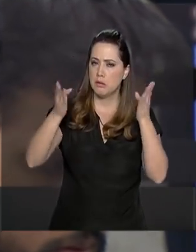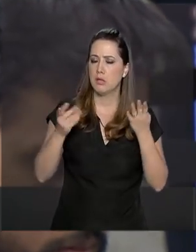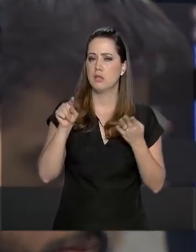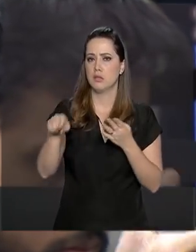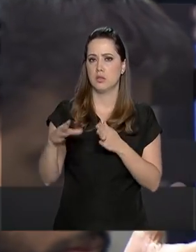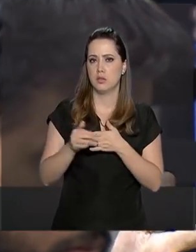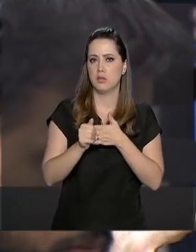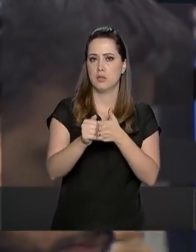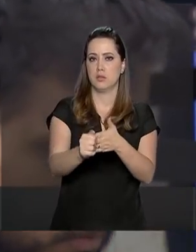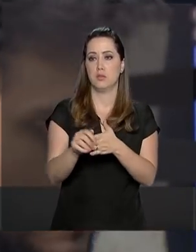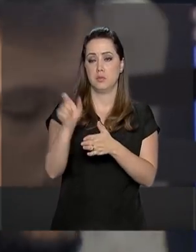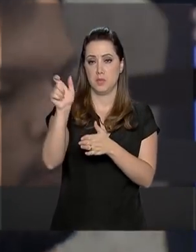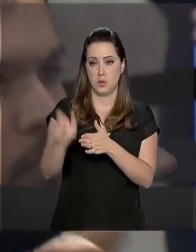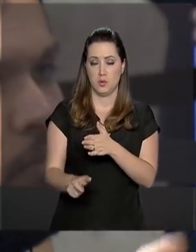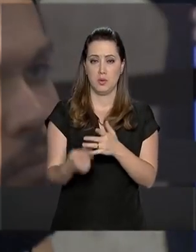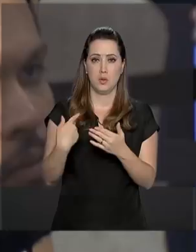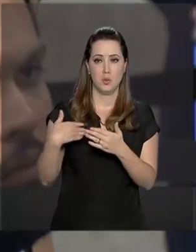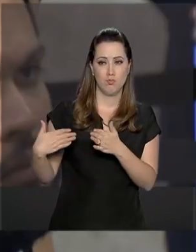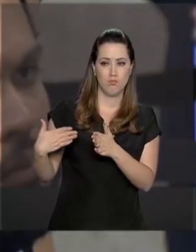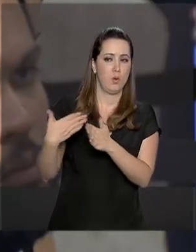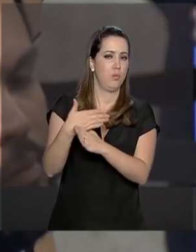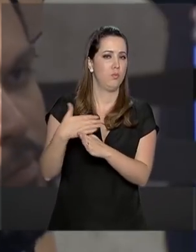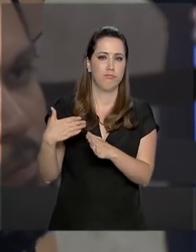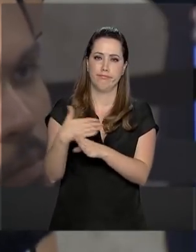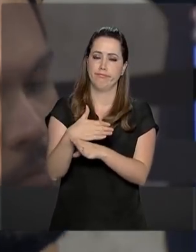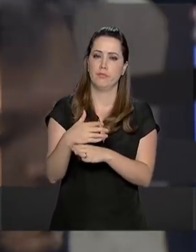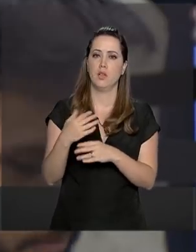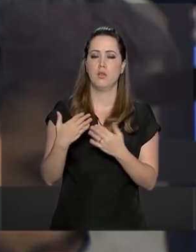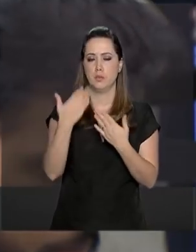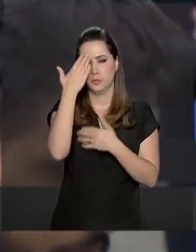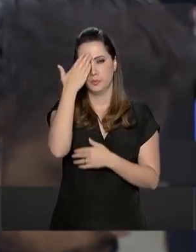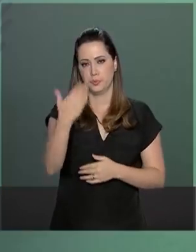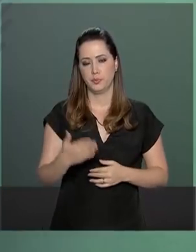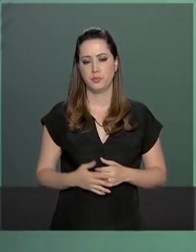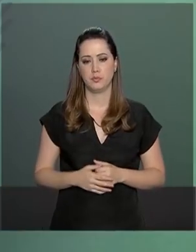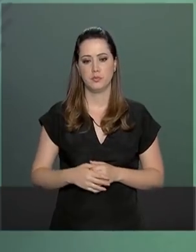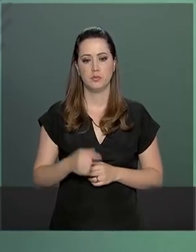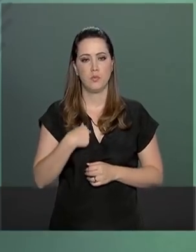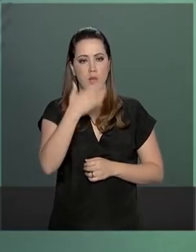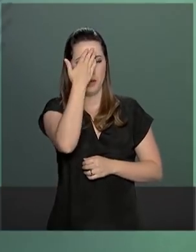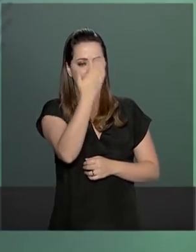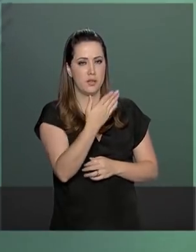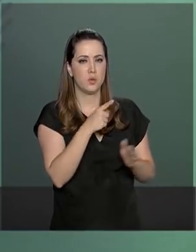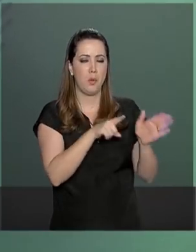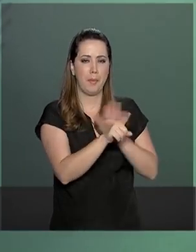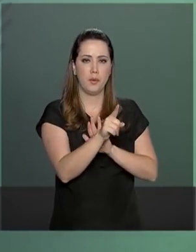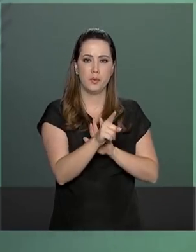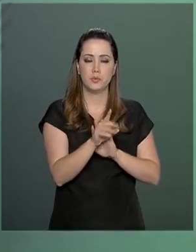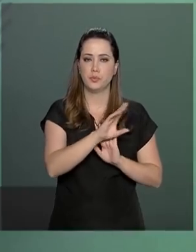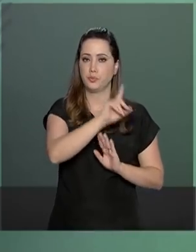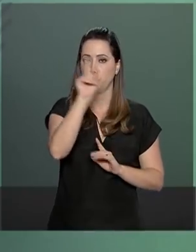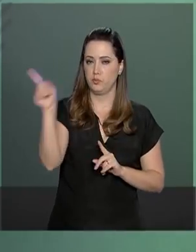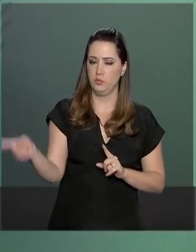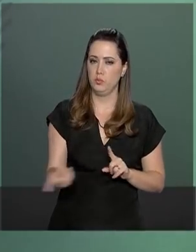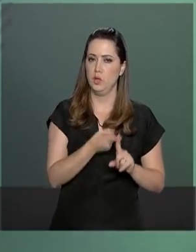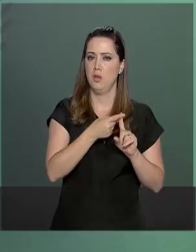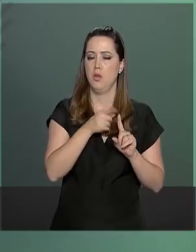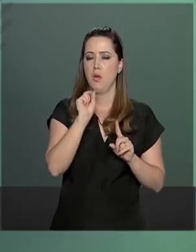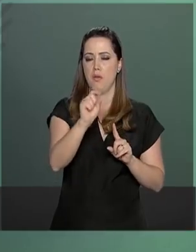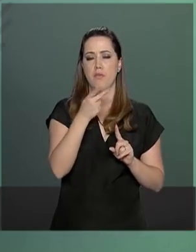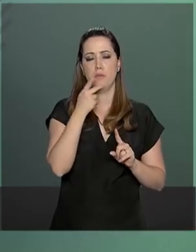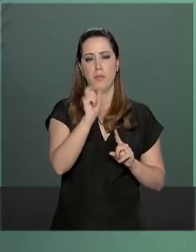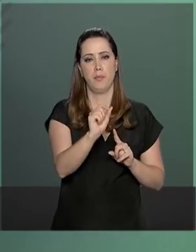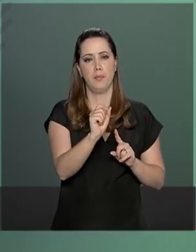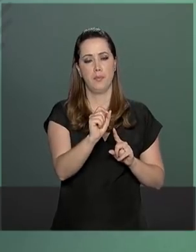conduzido por vênus anos impedidos de cruzar a fronteira muito obrigado eu que agradeço a sua pergunta com relação à questão